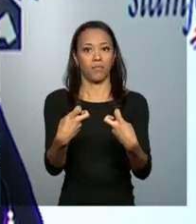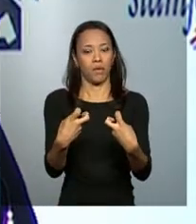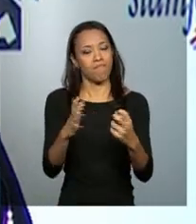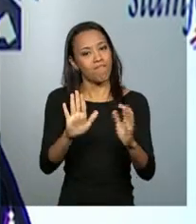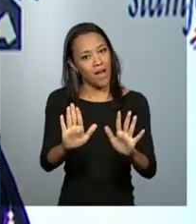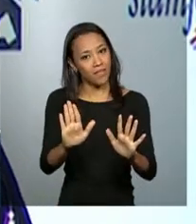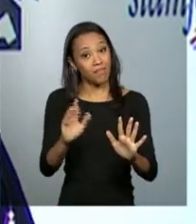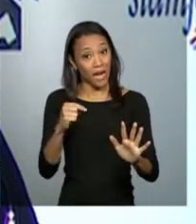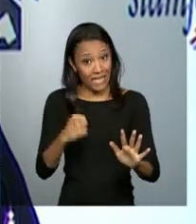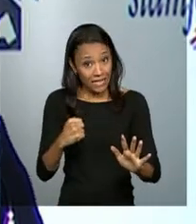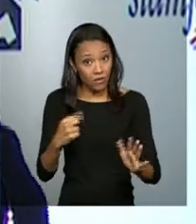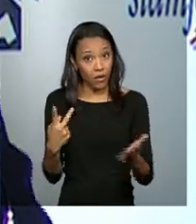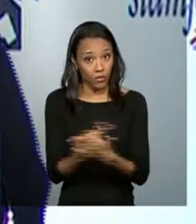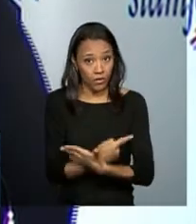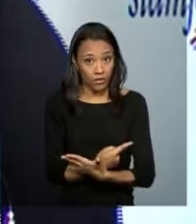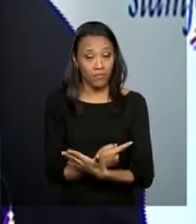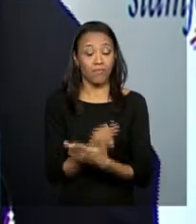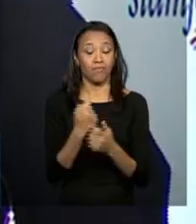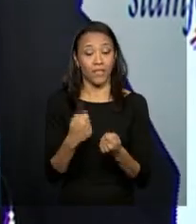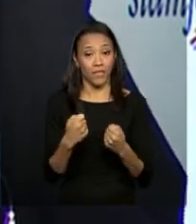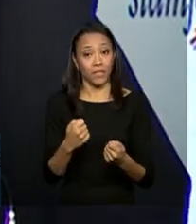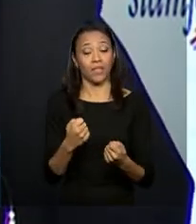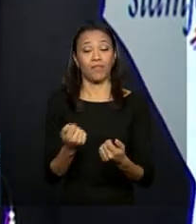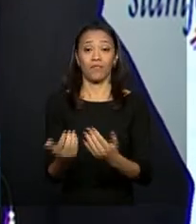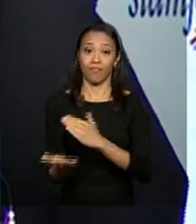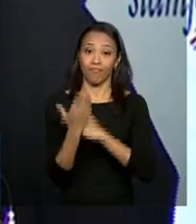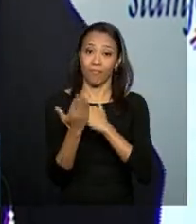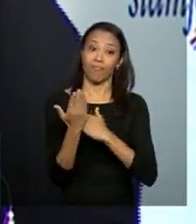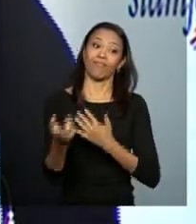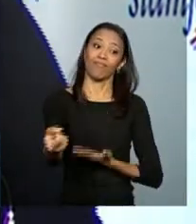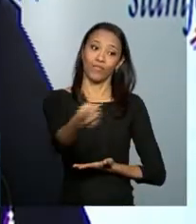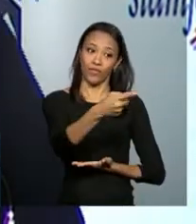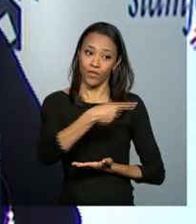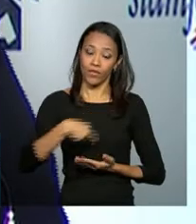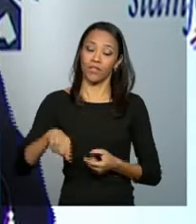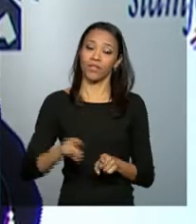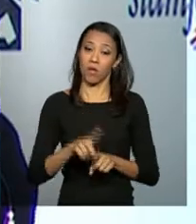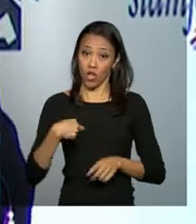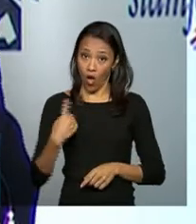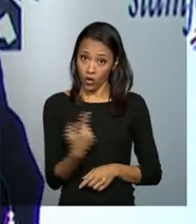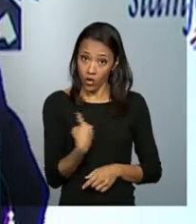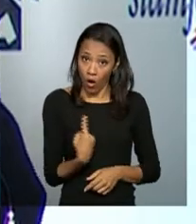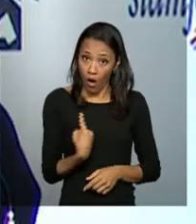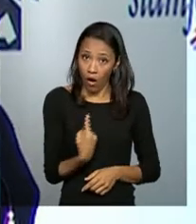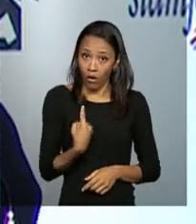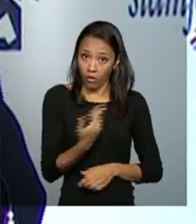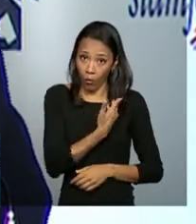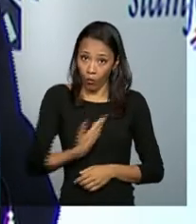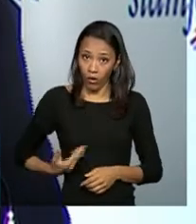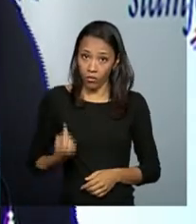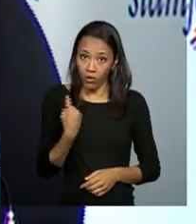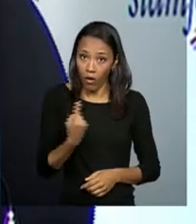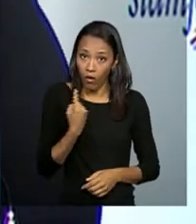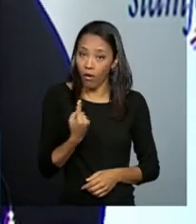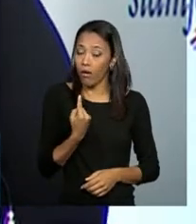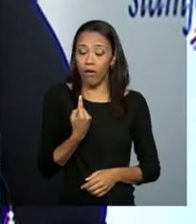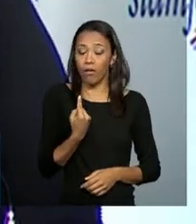isso, temos de contar com os senhores também. Nós, sozinhos, não faremos